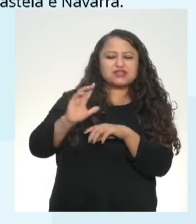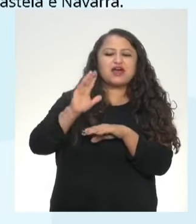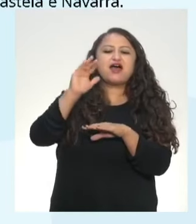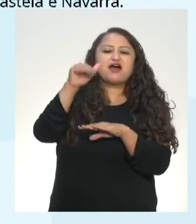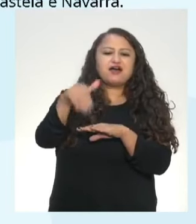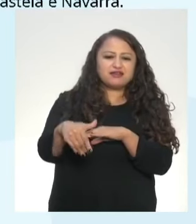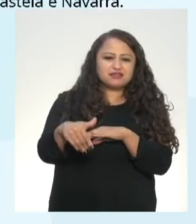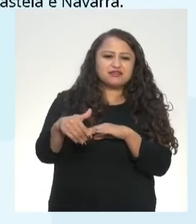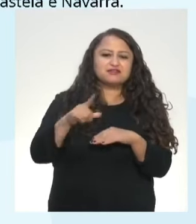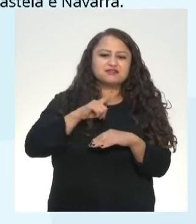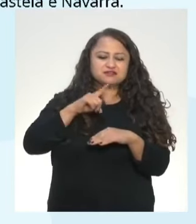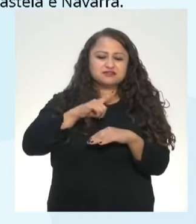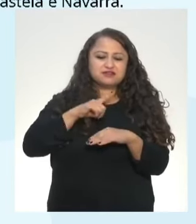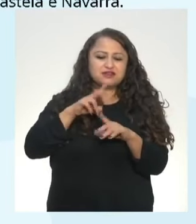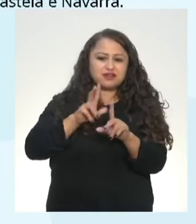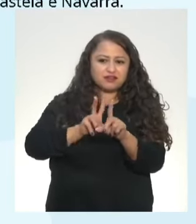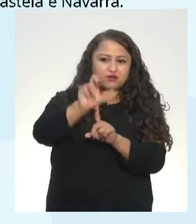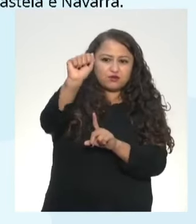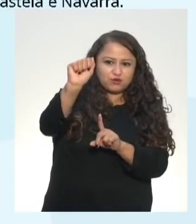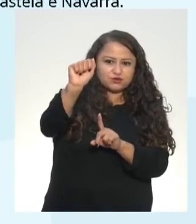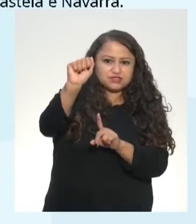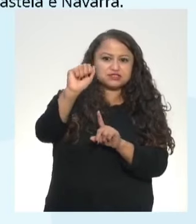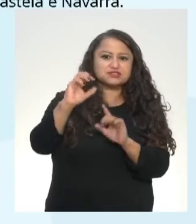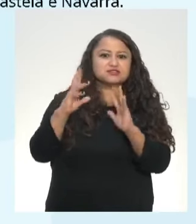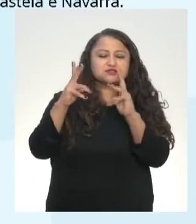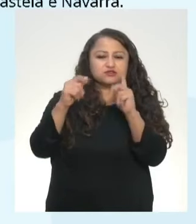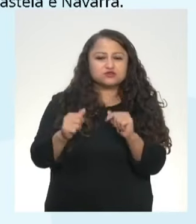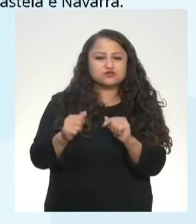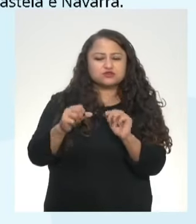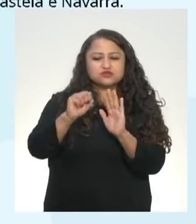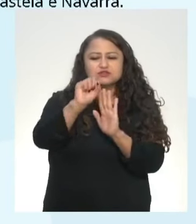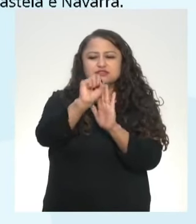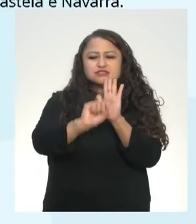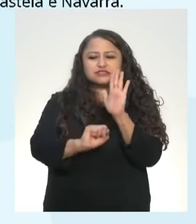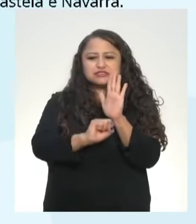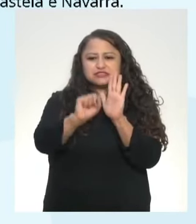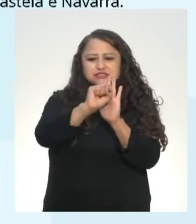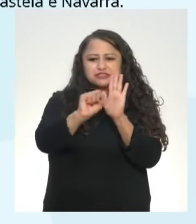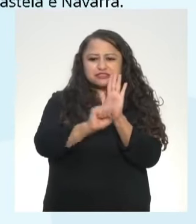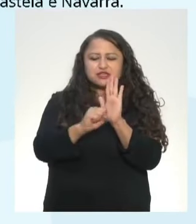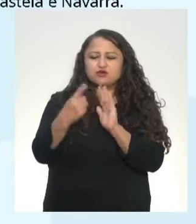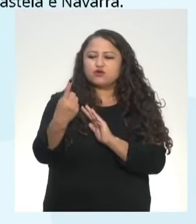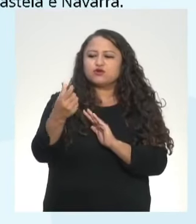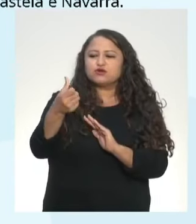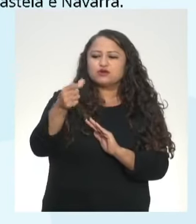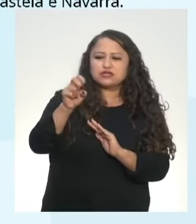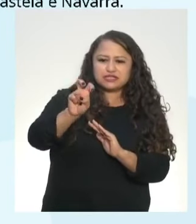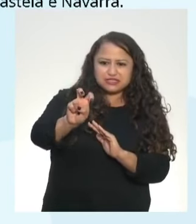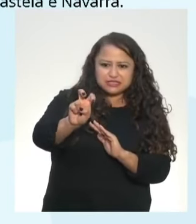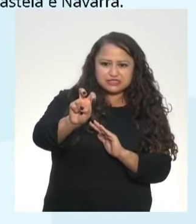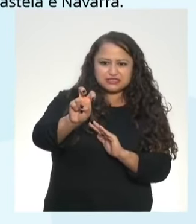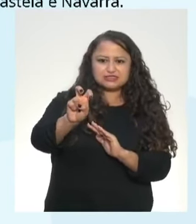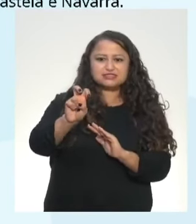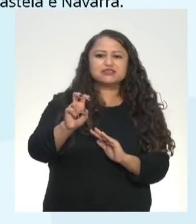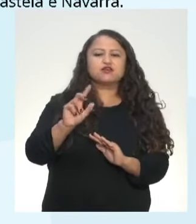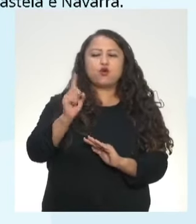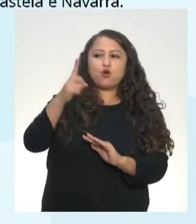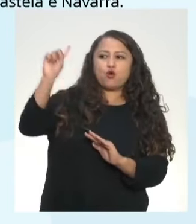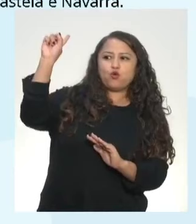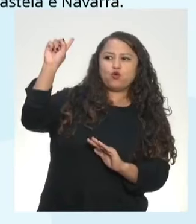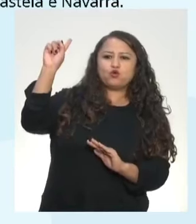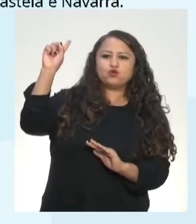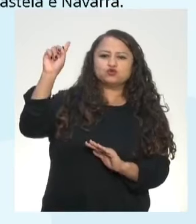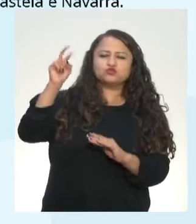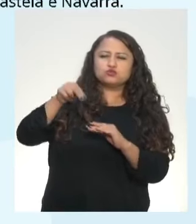desse momento aí chamado de Reconquista, lá no século XV, o último reduto aí foi conquistado no extremo